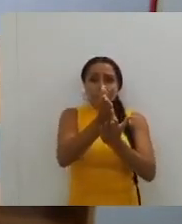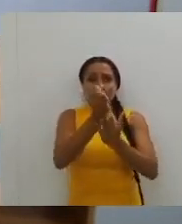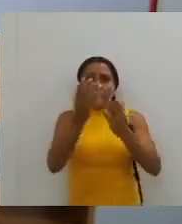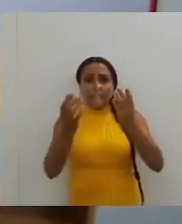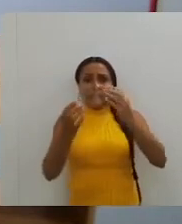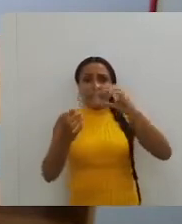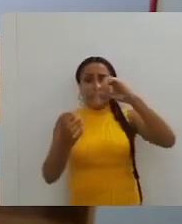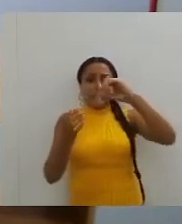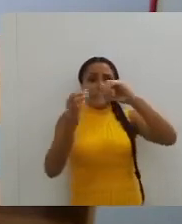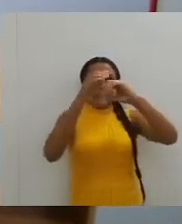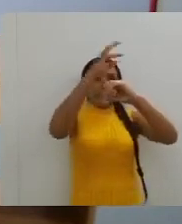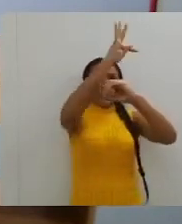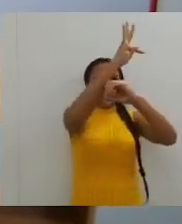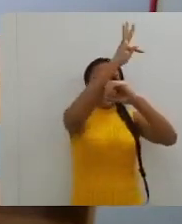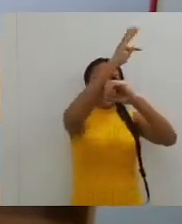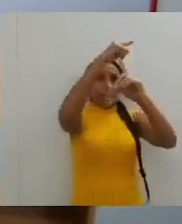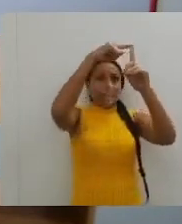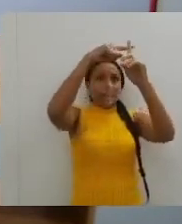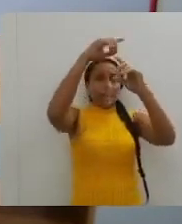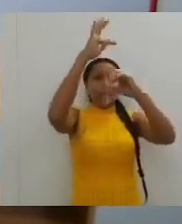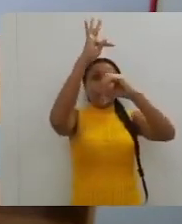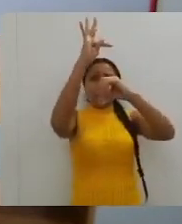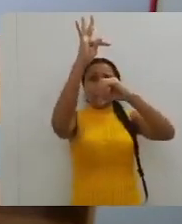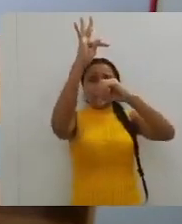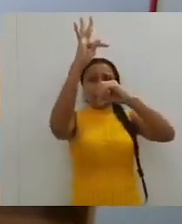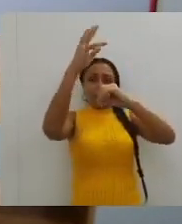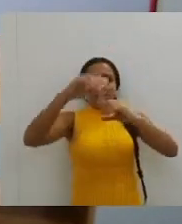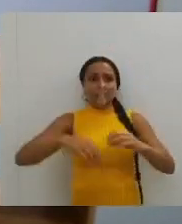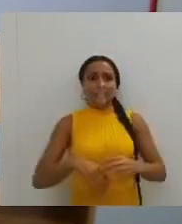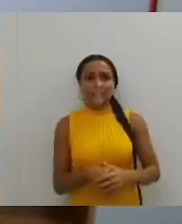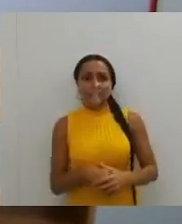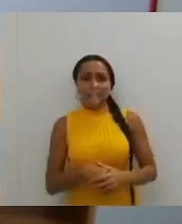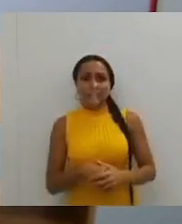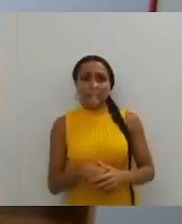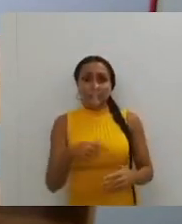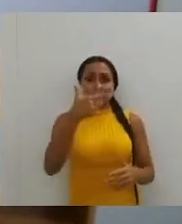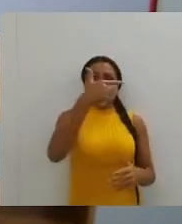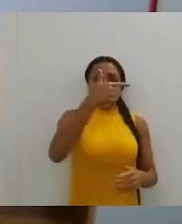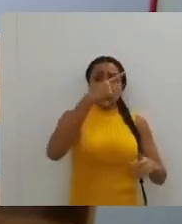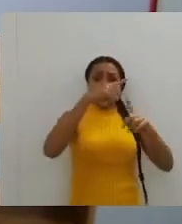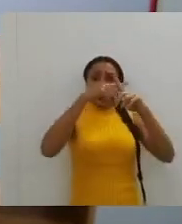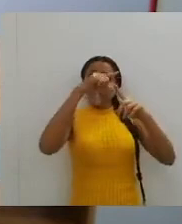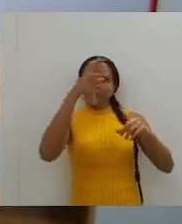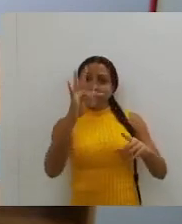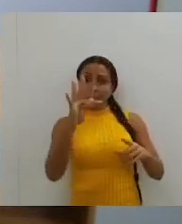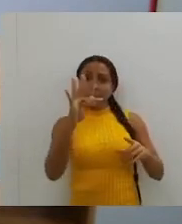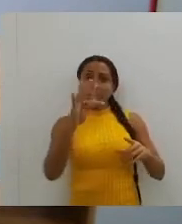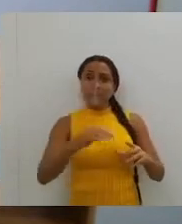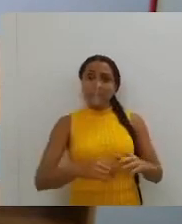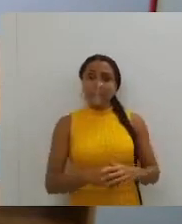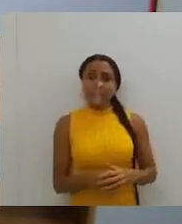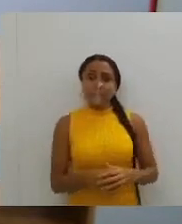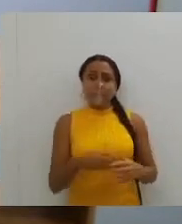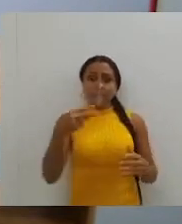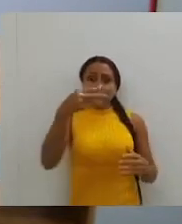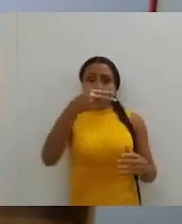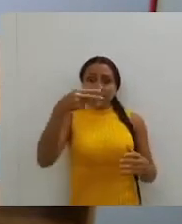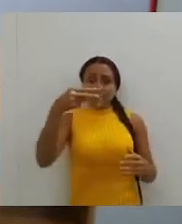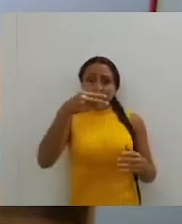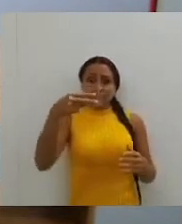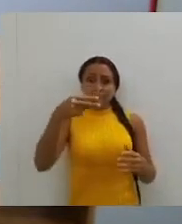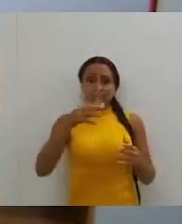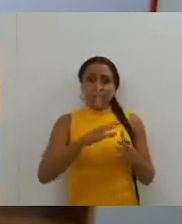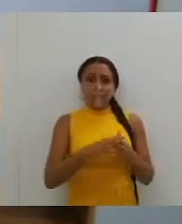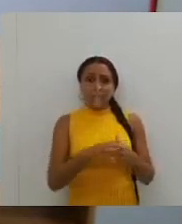mais T. T mais T, então aqui vai dar 2 vezes T. Tem que ser igual à força